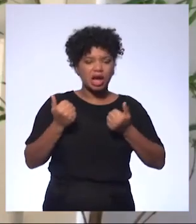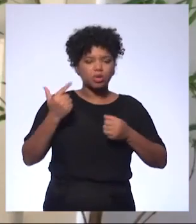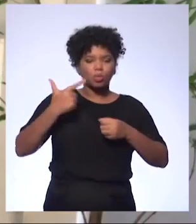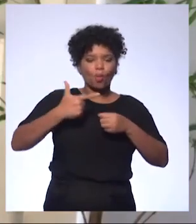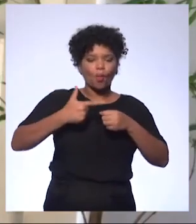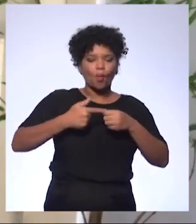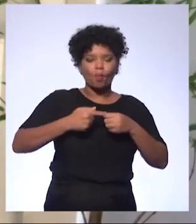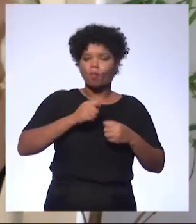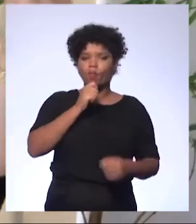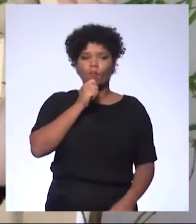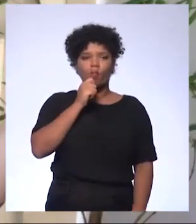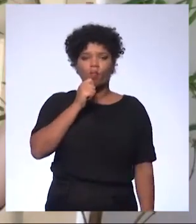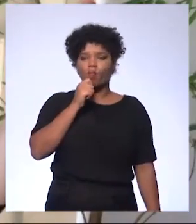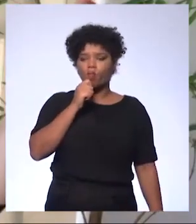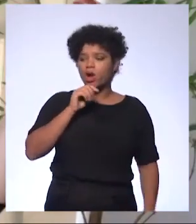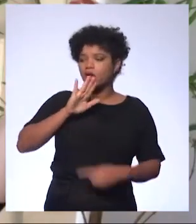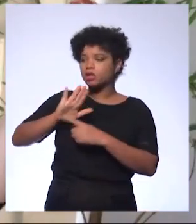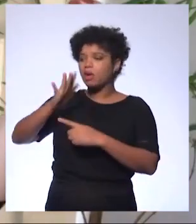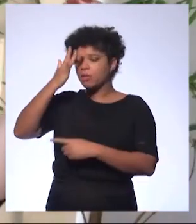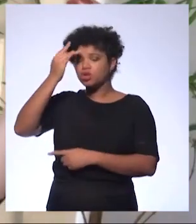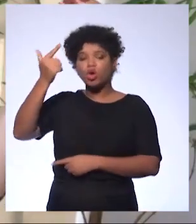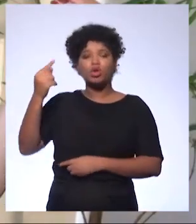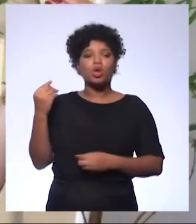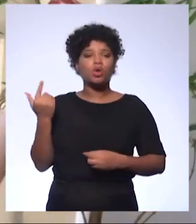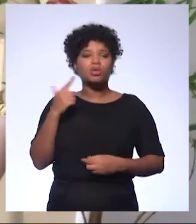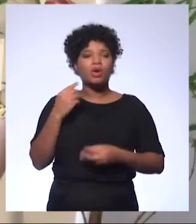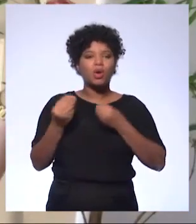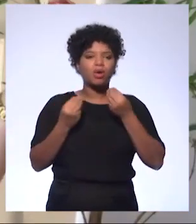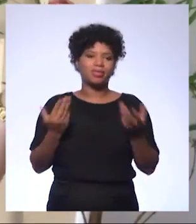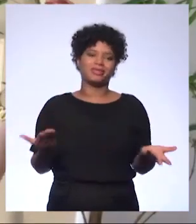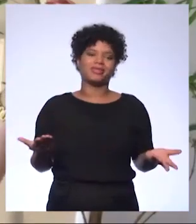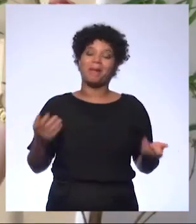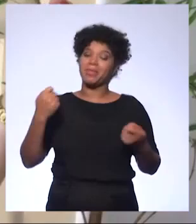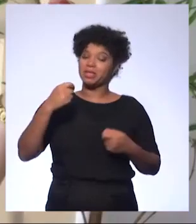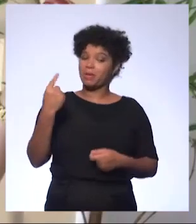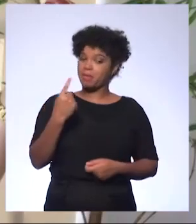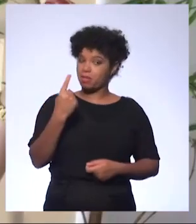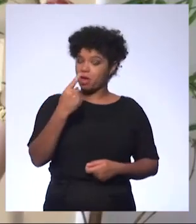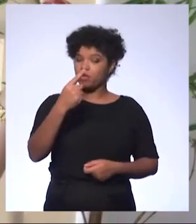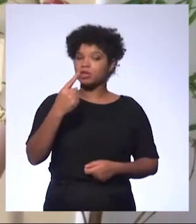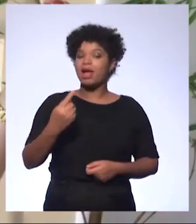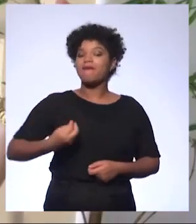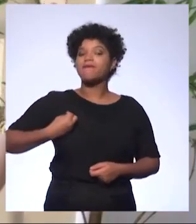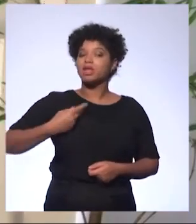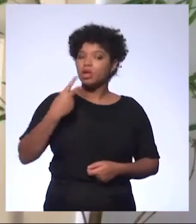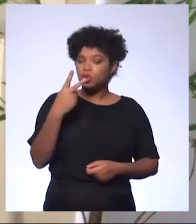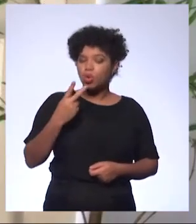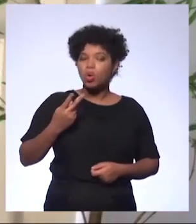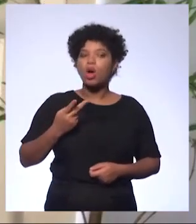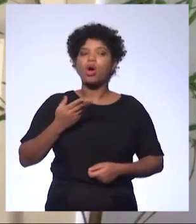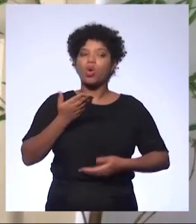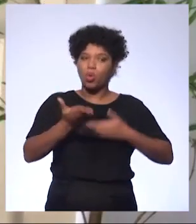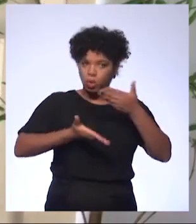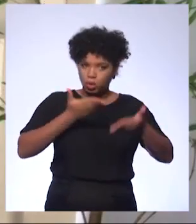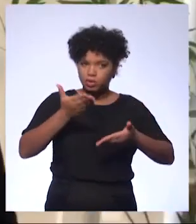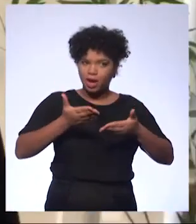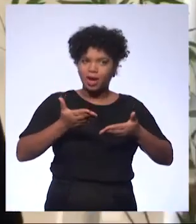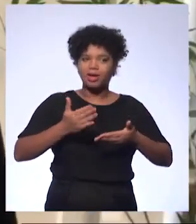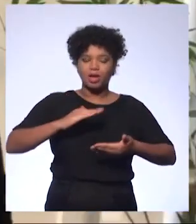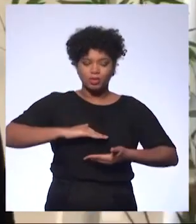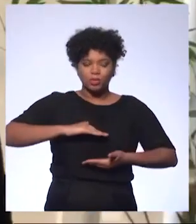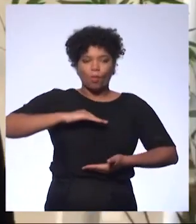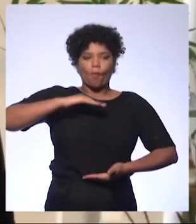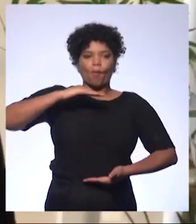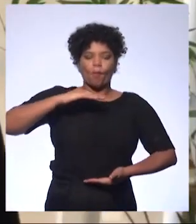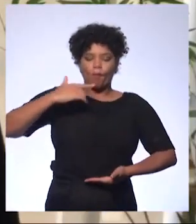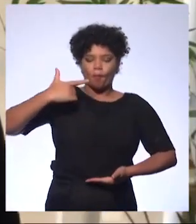Como é que você vai contribuir na vida do outro se a sua vida está precisando de ajuda? Então começa cuidando de você. Não